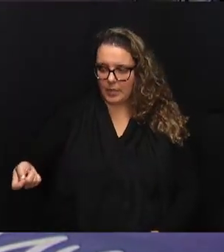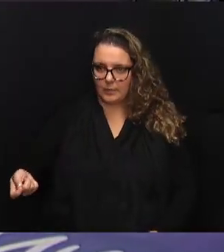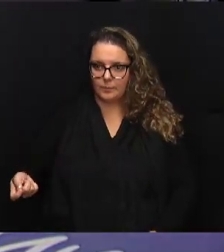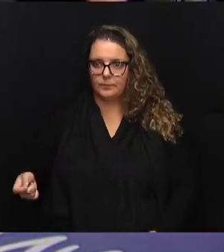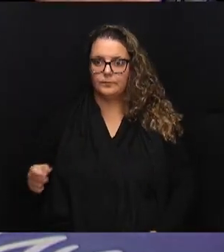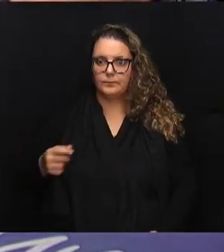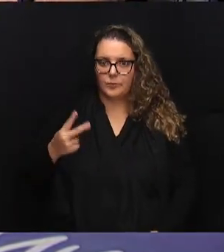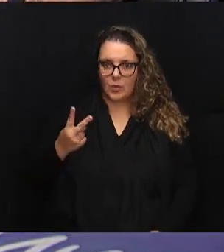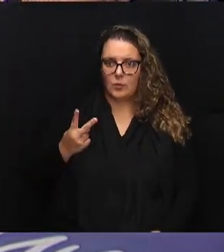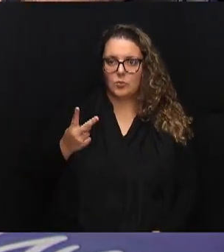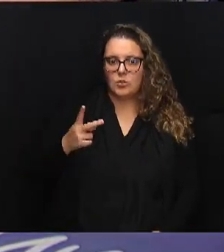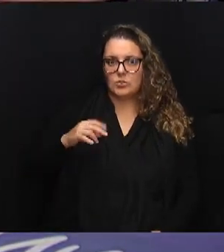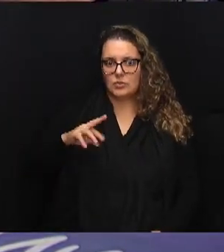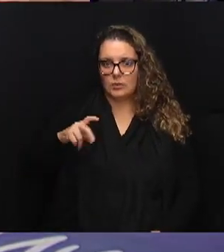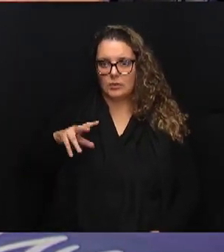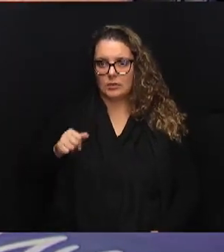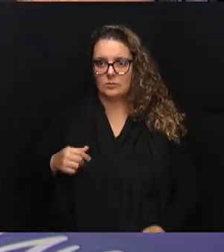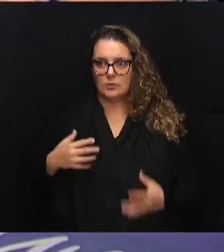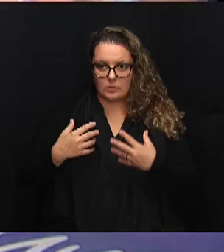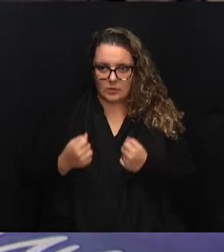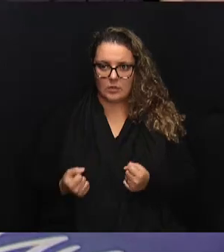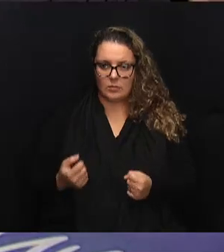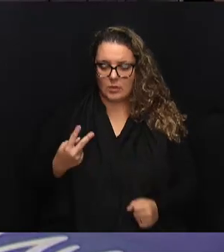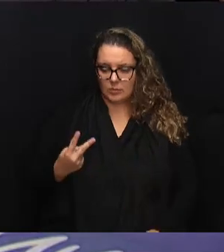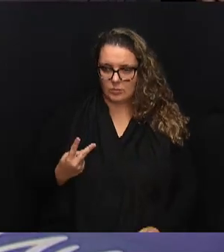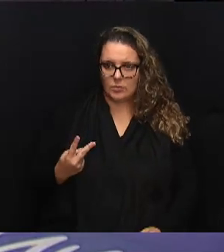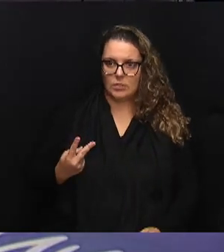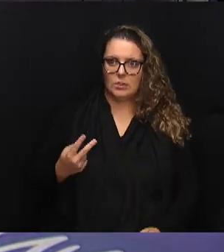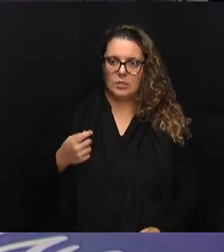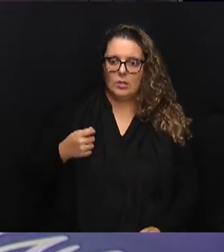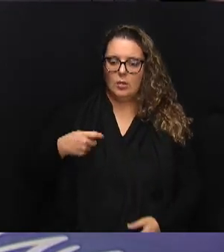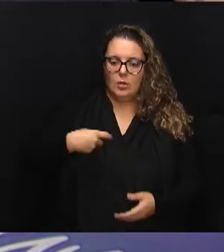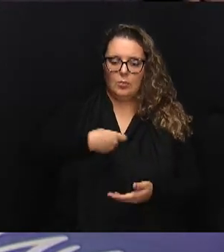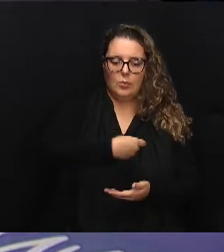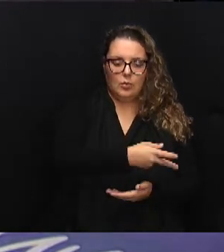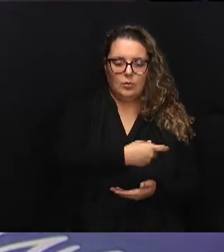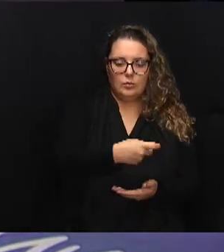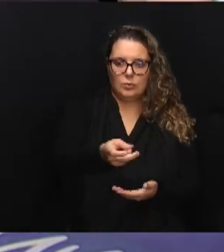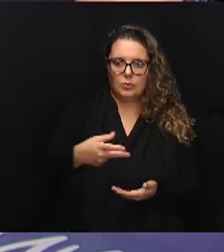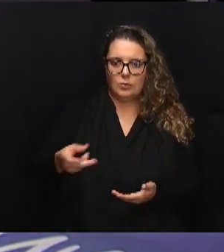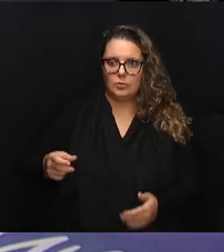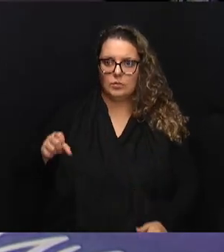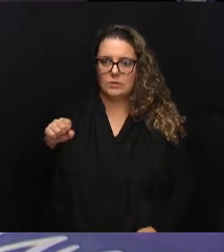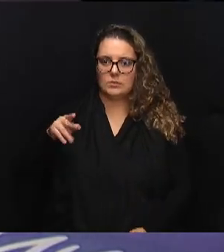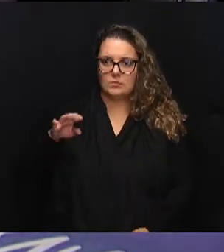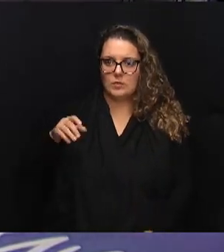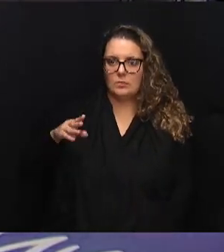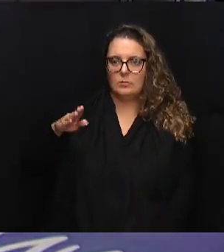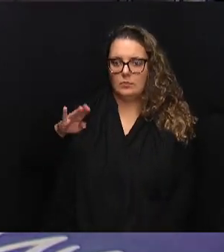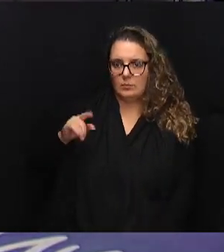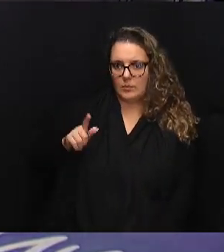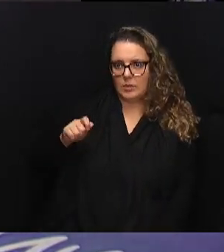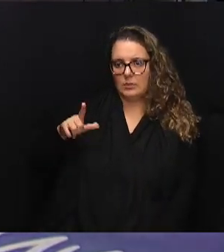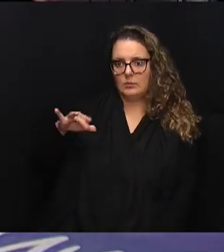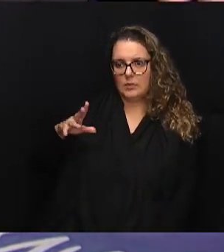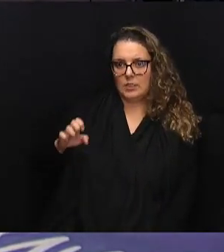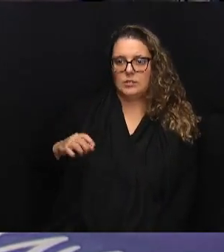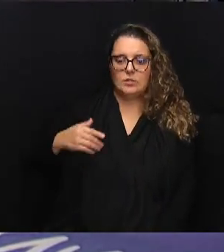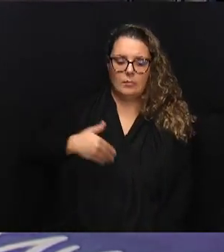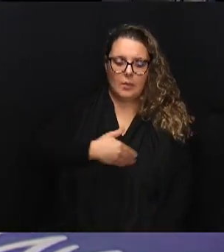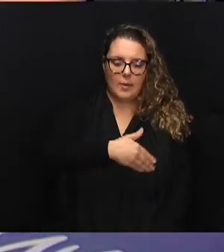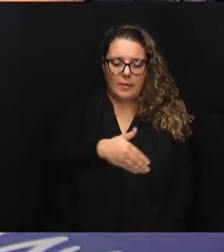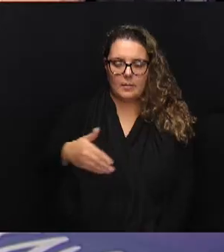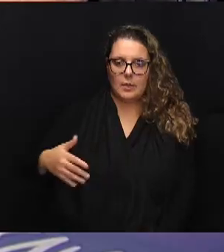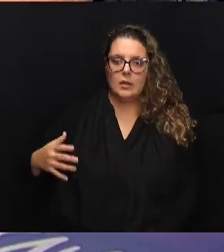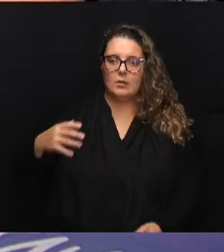feito por 2 rodadas, porque cada jogador vai receber 2 cartas. Então ele vai primeiro no Small Blind, Big Blind, o TG e assim por diante. até